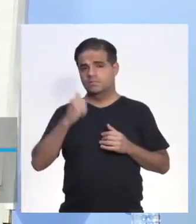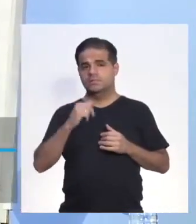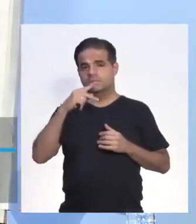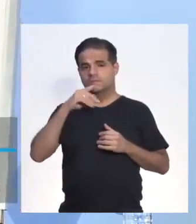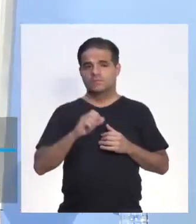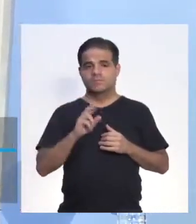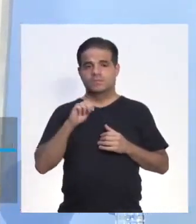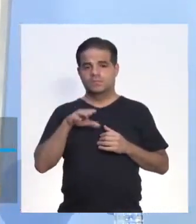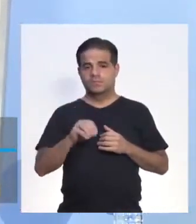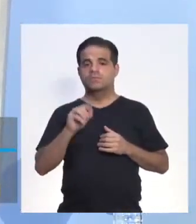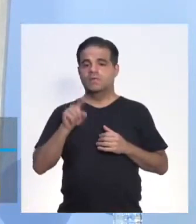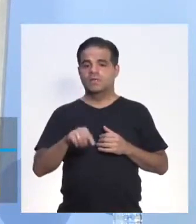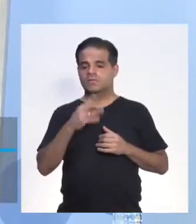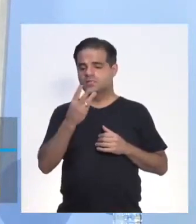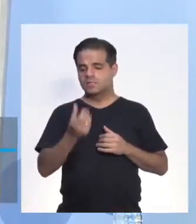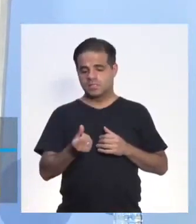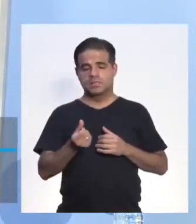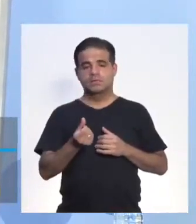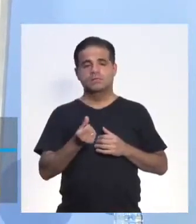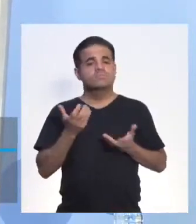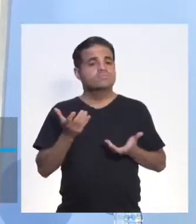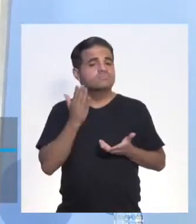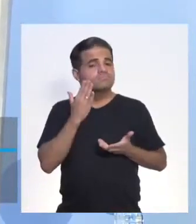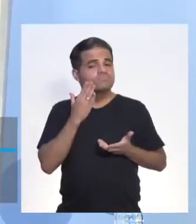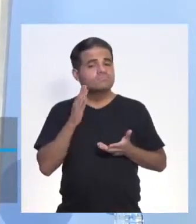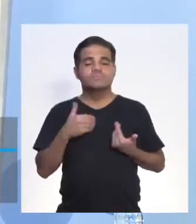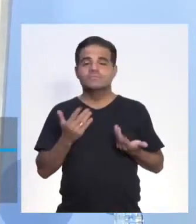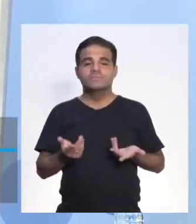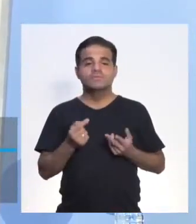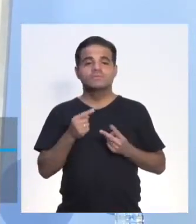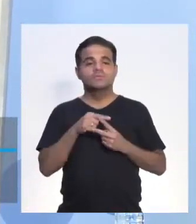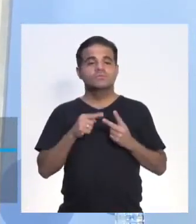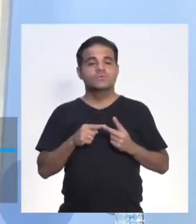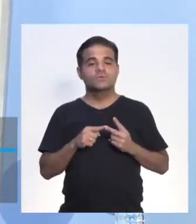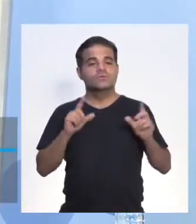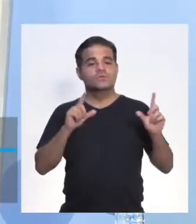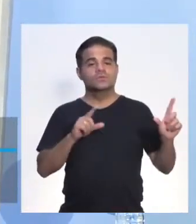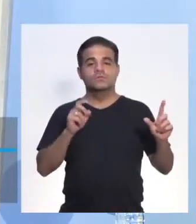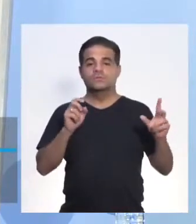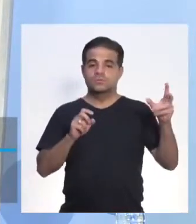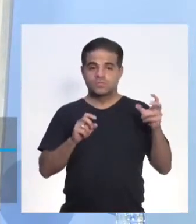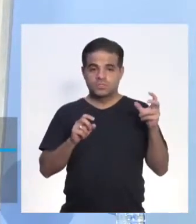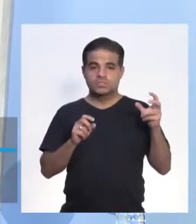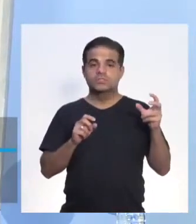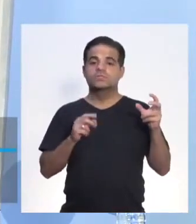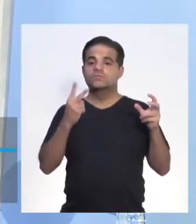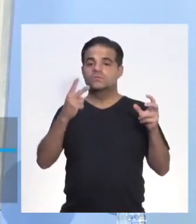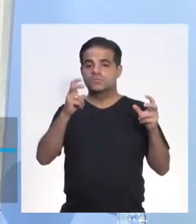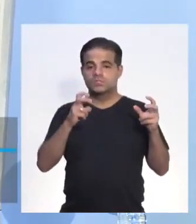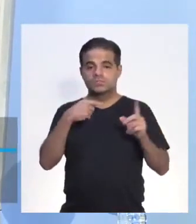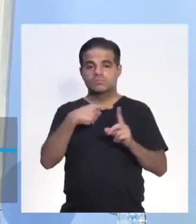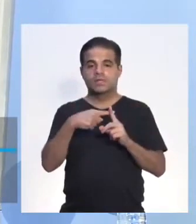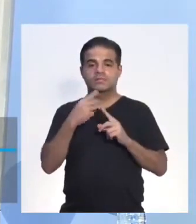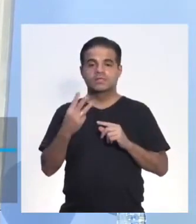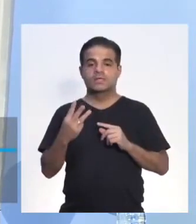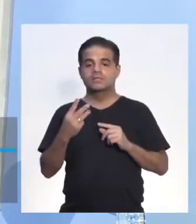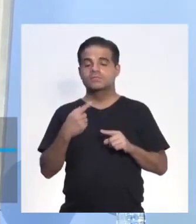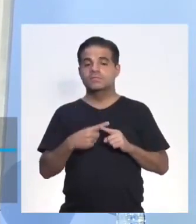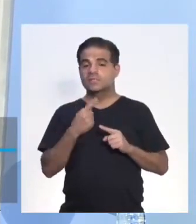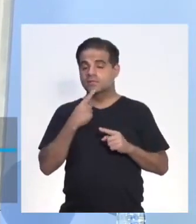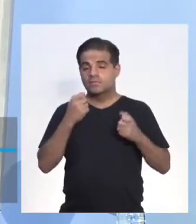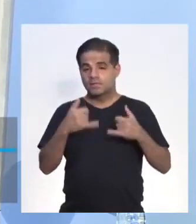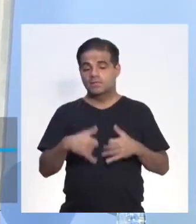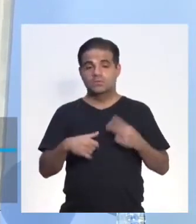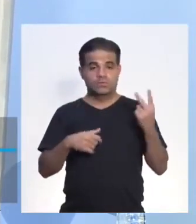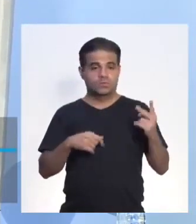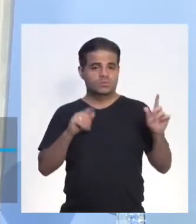perímetro era 36 e a gente quer descobrir o que mesmo? Os 2 lados, o valor do x e o valor do 2x mais 3, certo? Por que você está falando 2